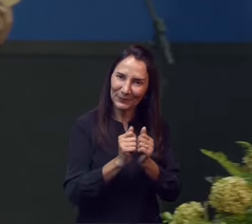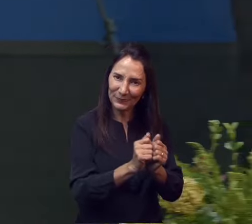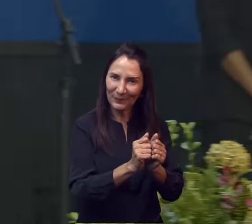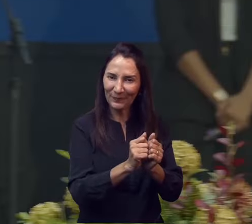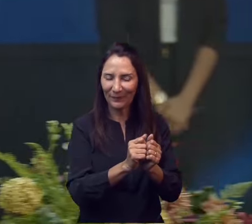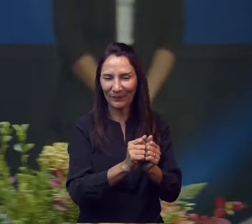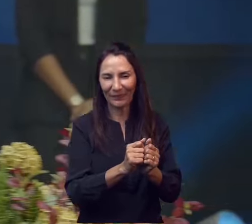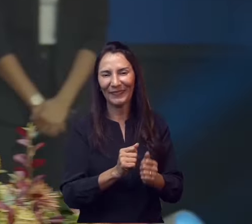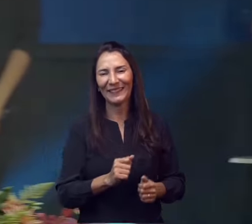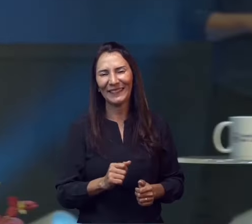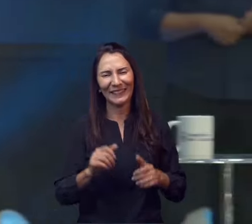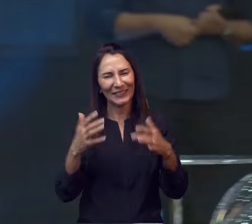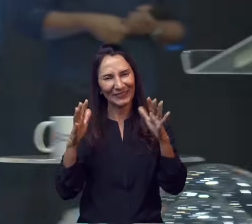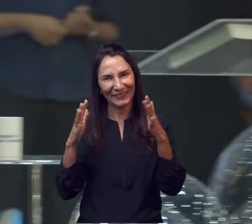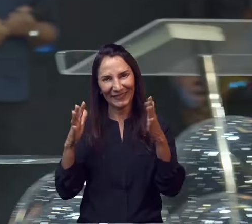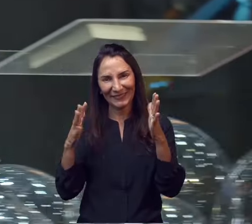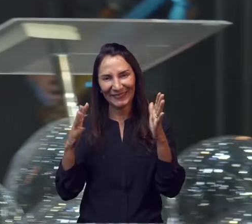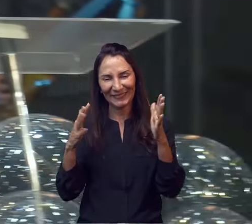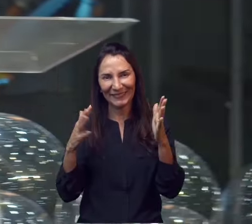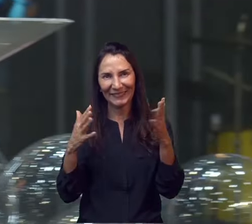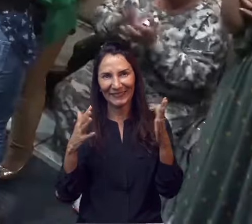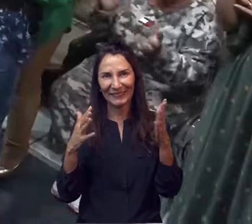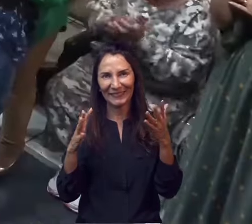aplauda com força